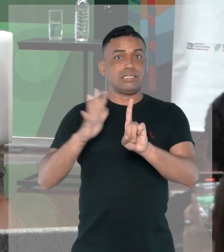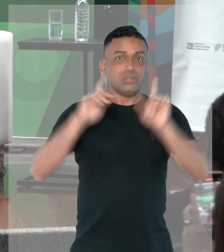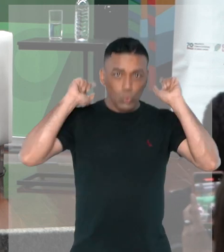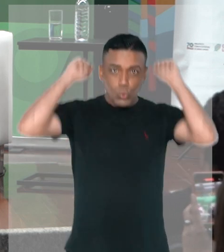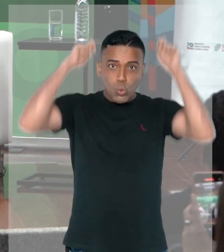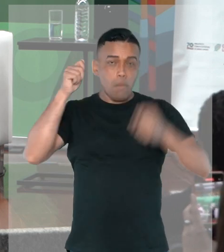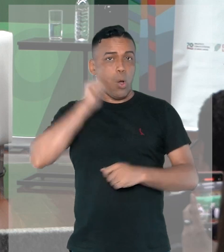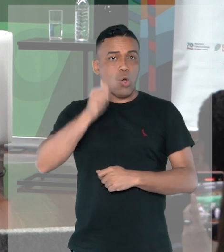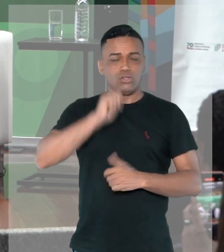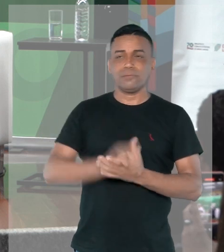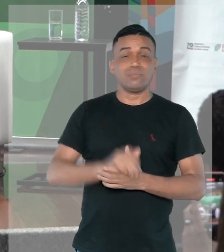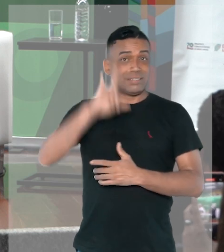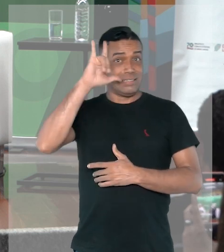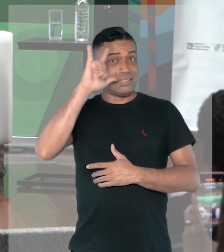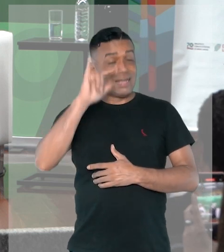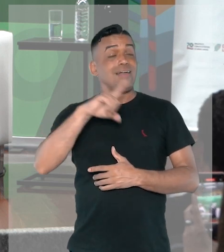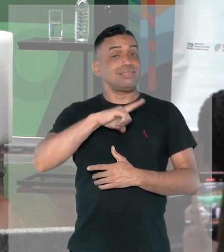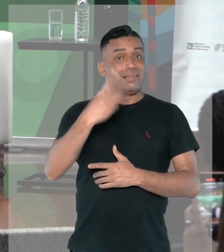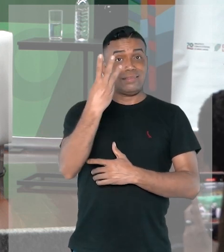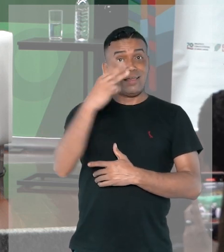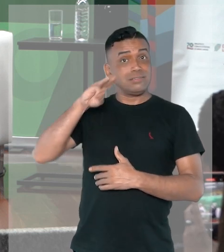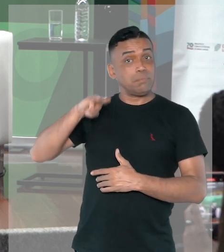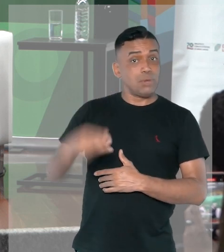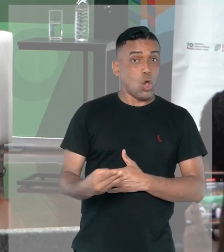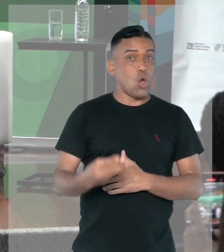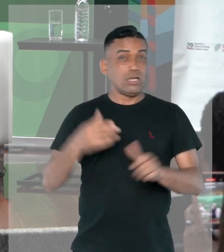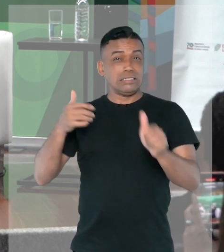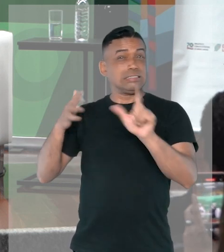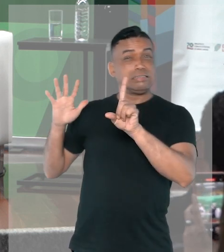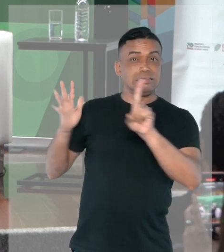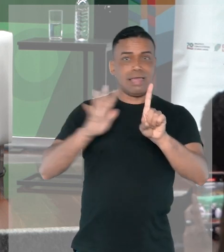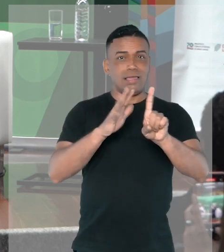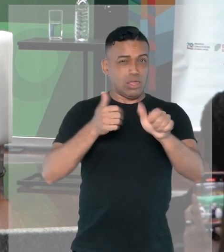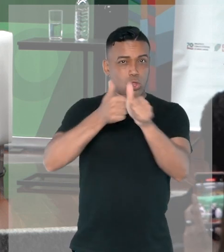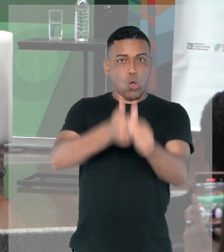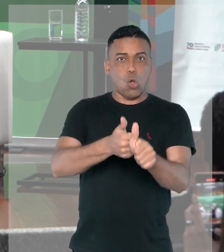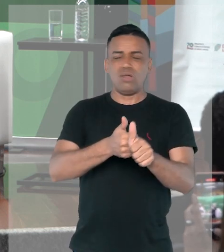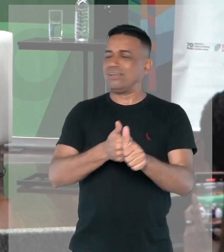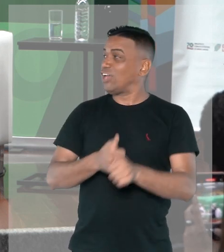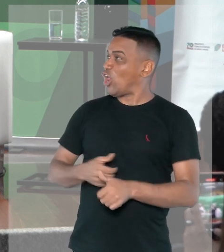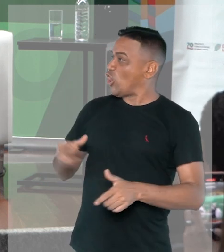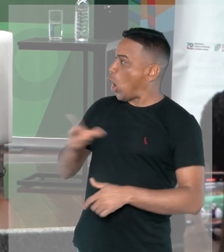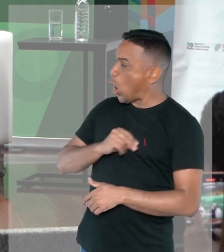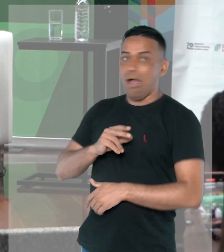E aí eles põem lá no Instagram, a monja tem 3 milhões de seguidores. O pessoal, oh, monja, que legal,